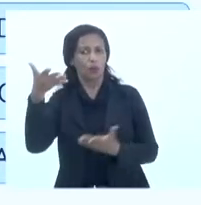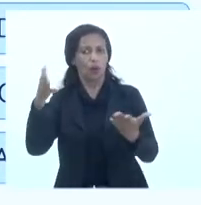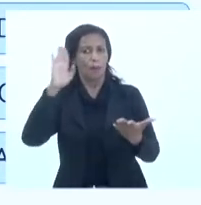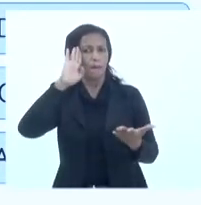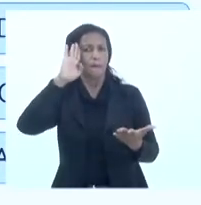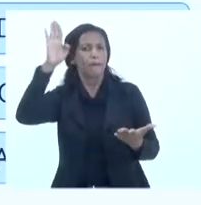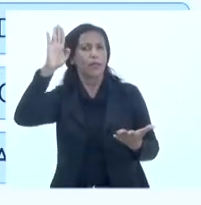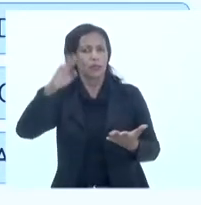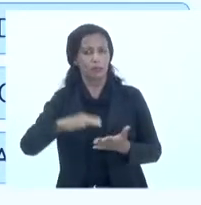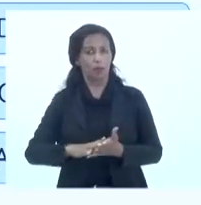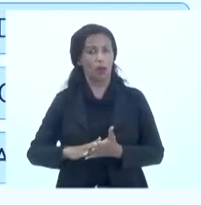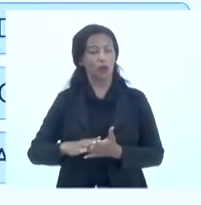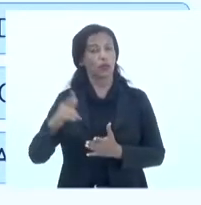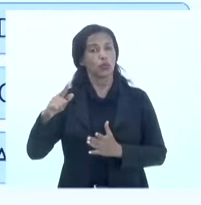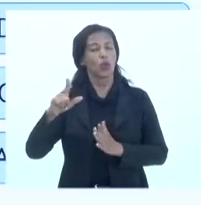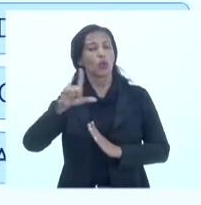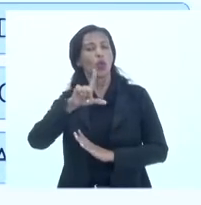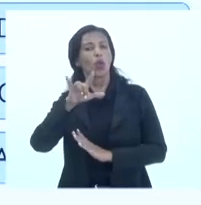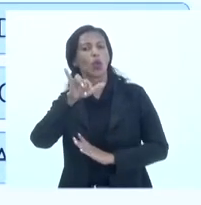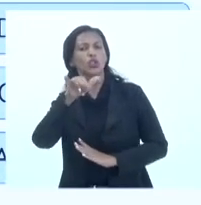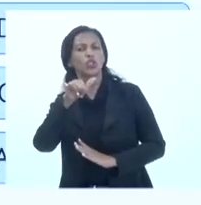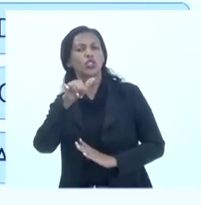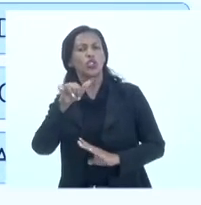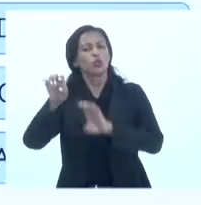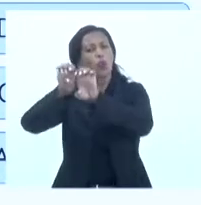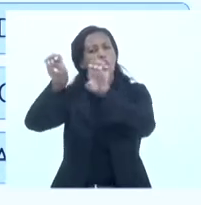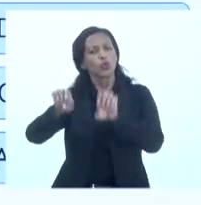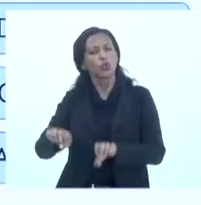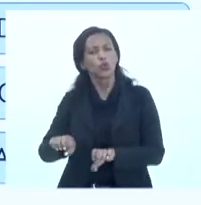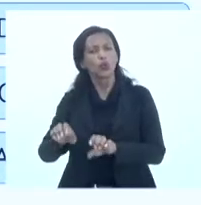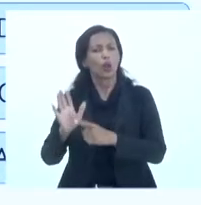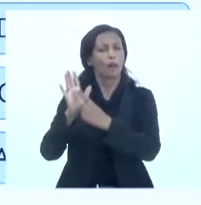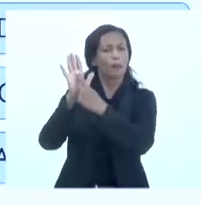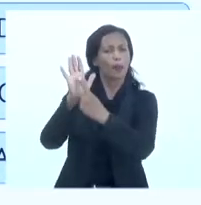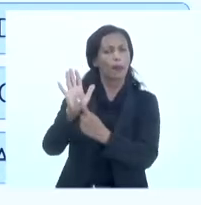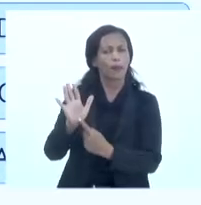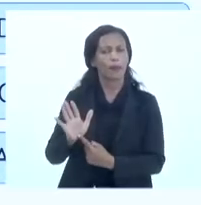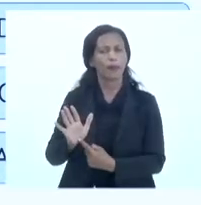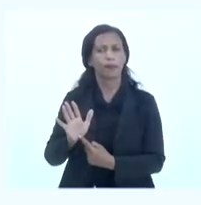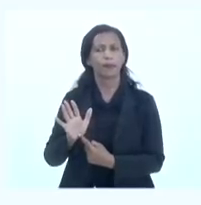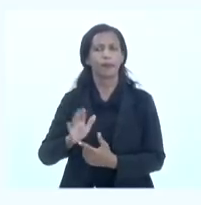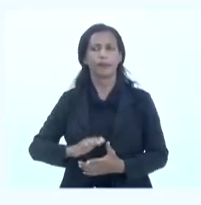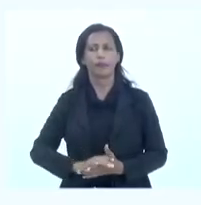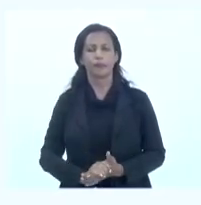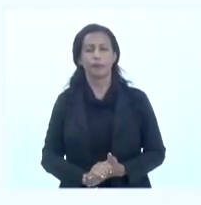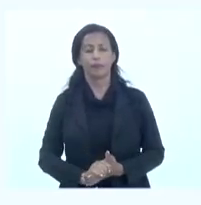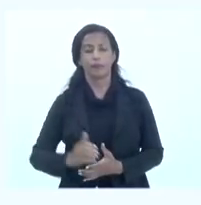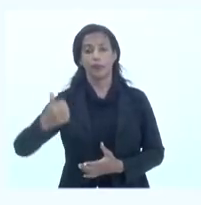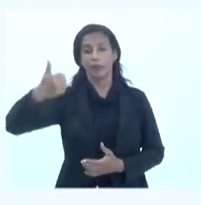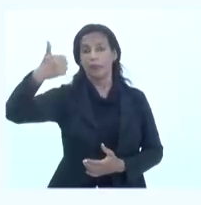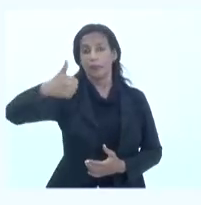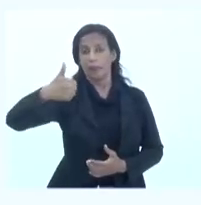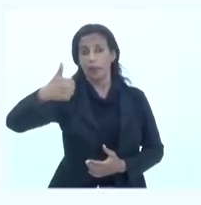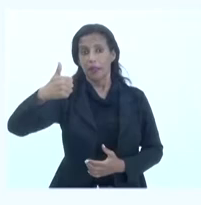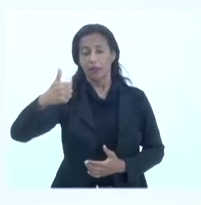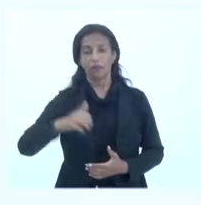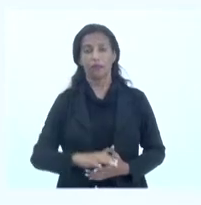prioridades sobre o ângulo logístico e de infraestrutura. Então, o primeiro deles